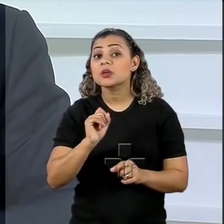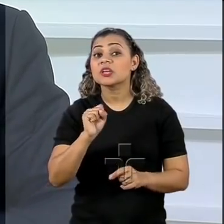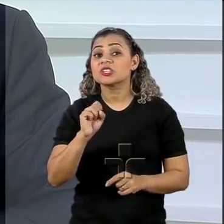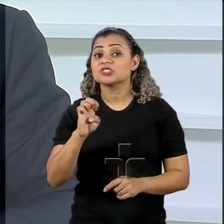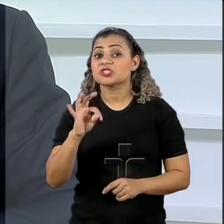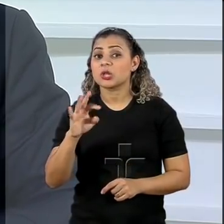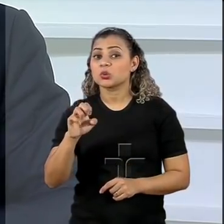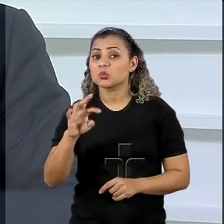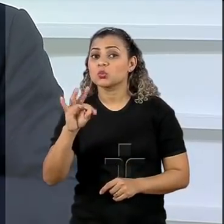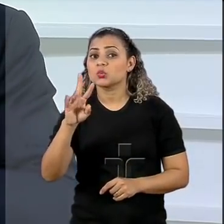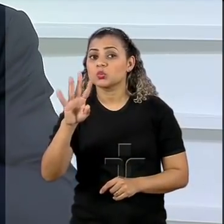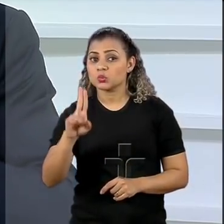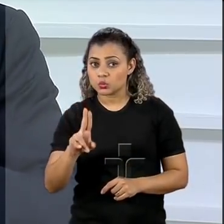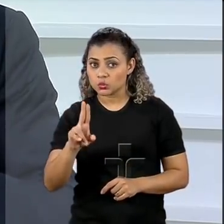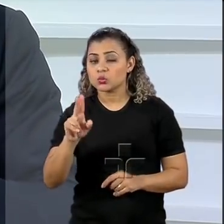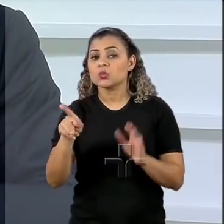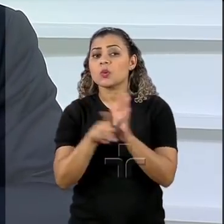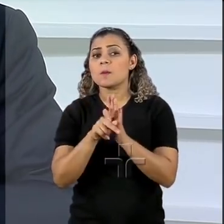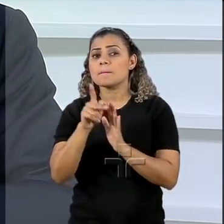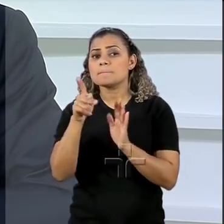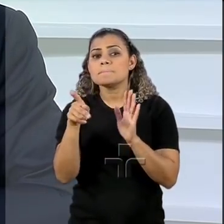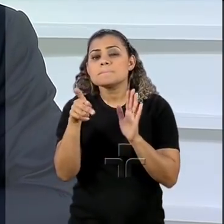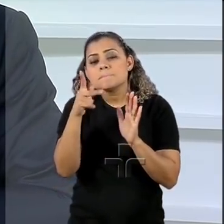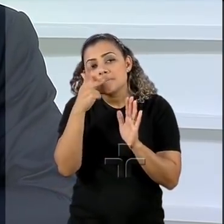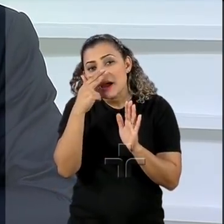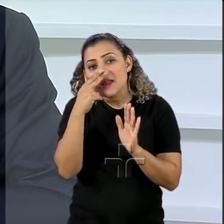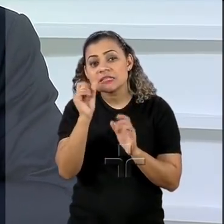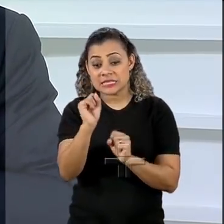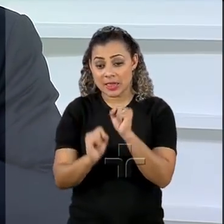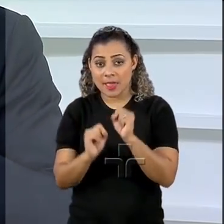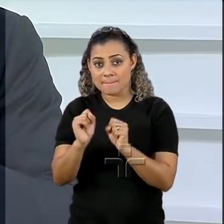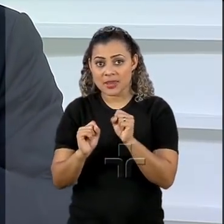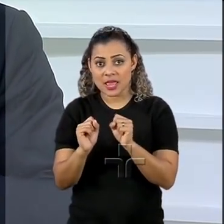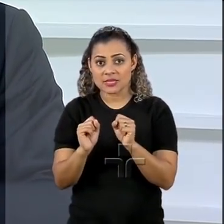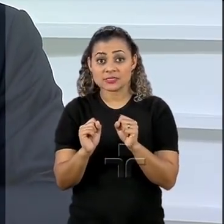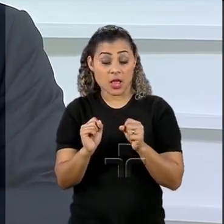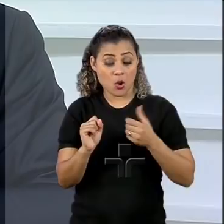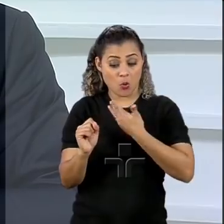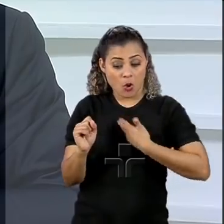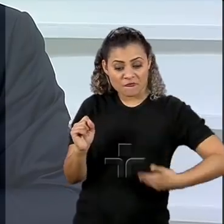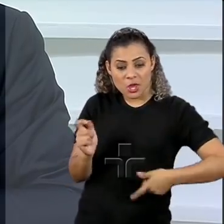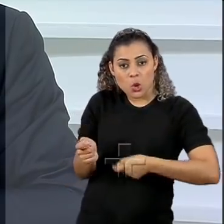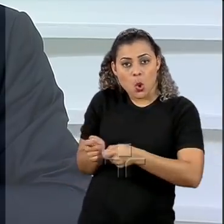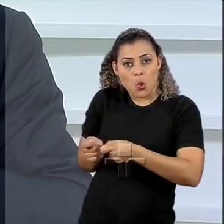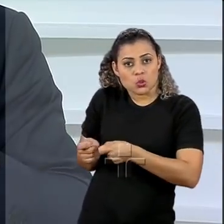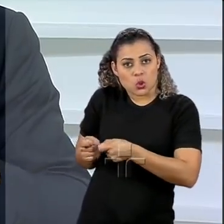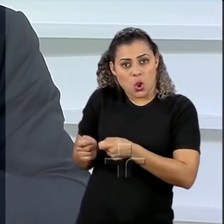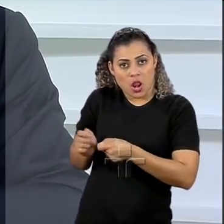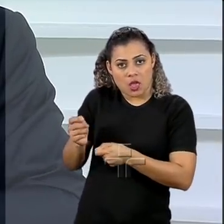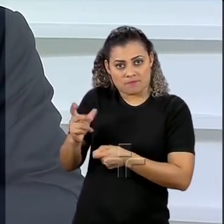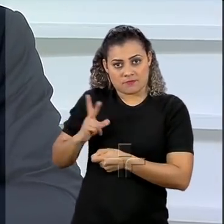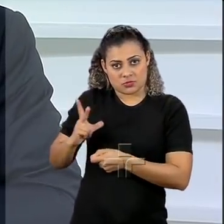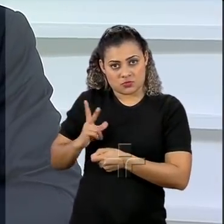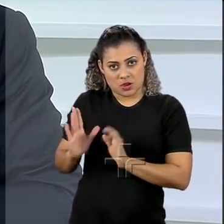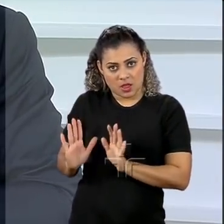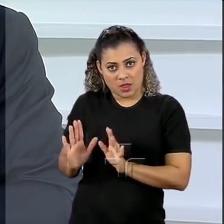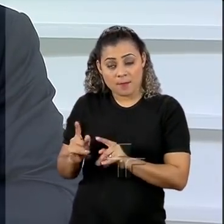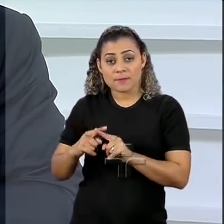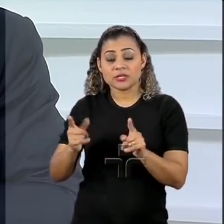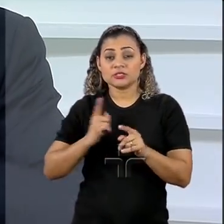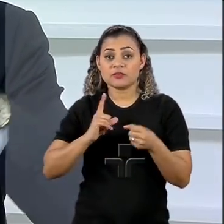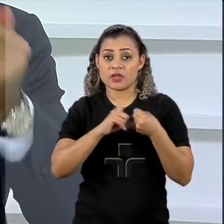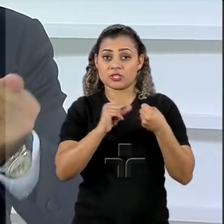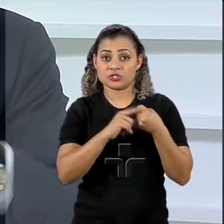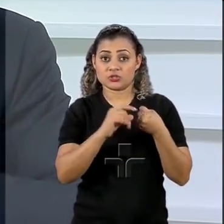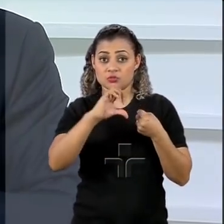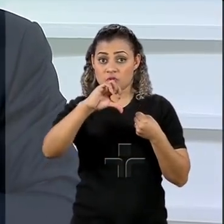Empresas Controladas pelo Poder Público, enfim, uma previsão no artigo 29 que